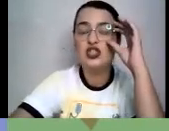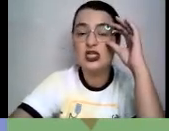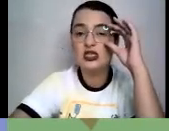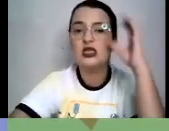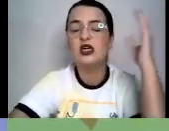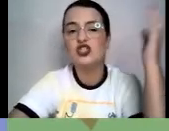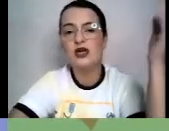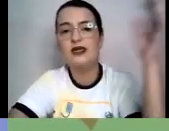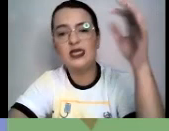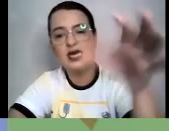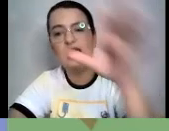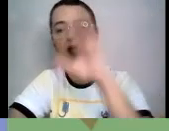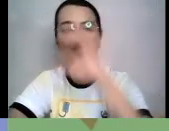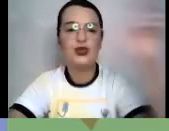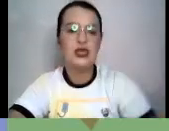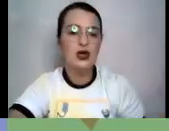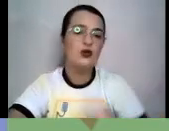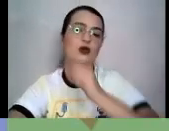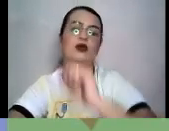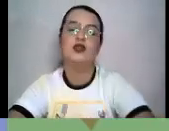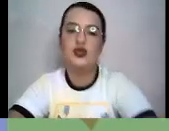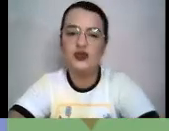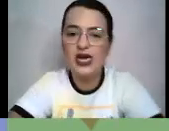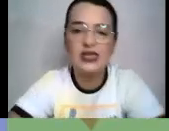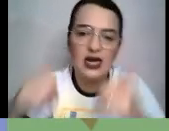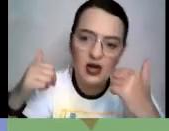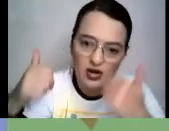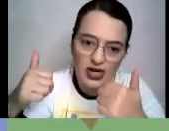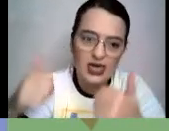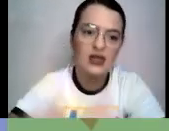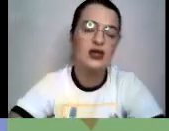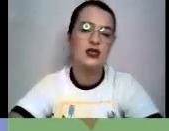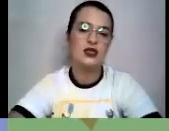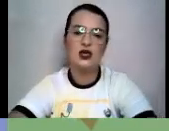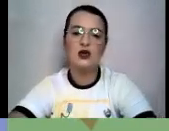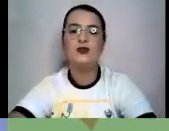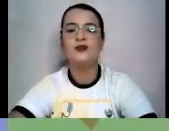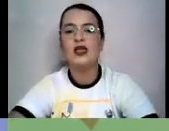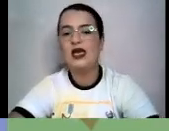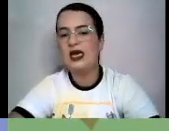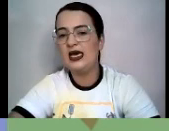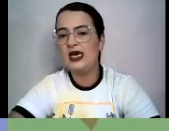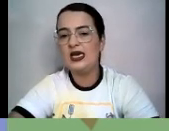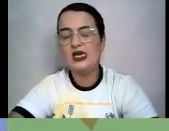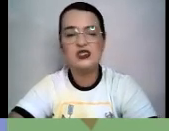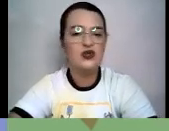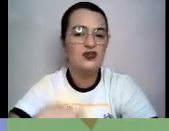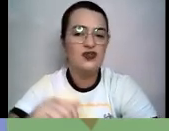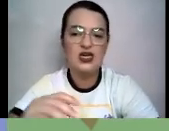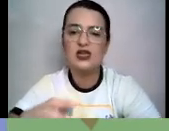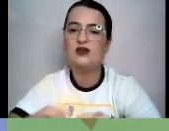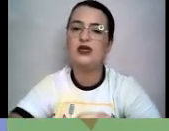que a gente chama de quê? União Soviética, ok? Então,